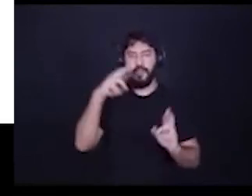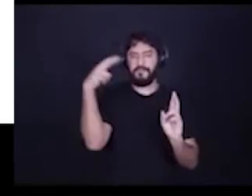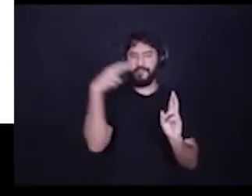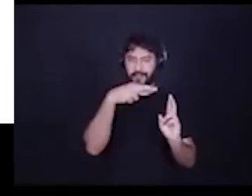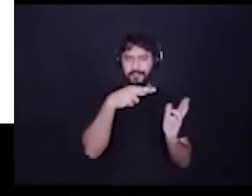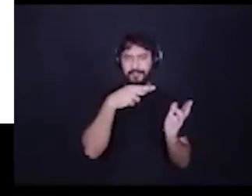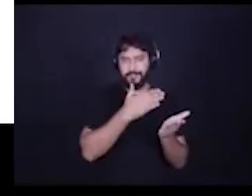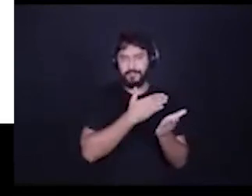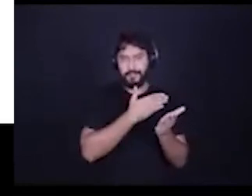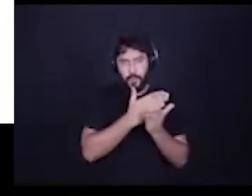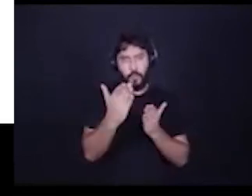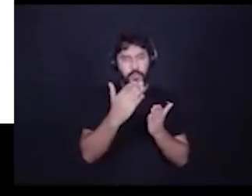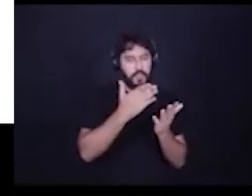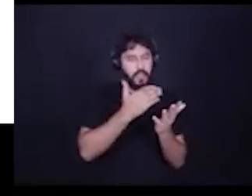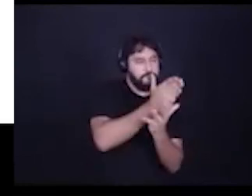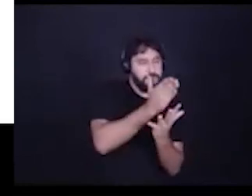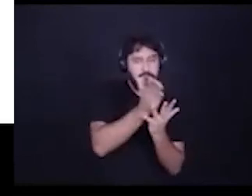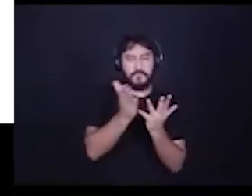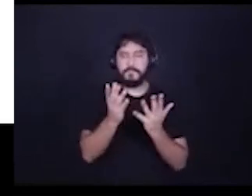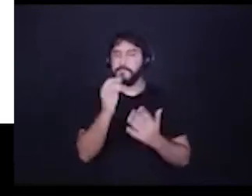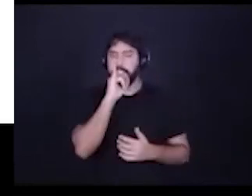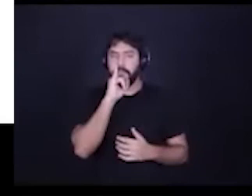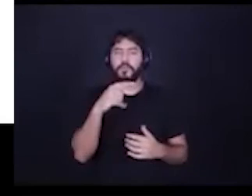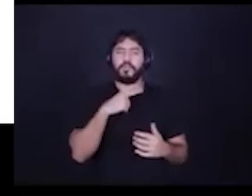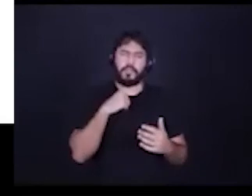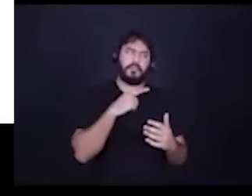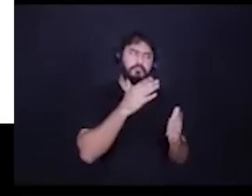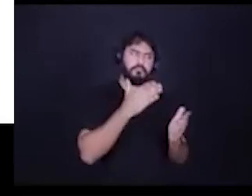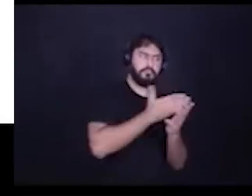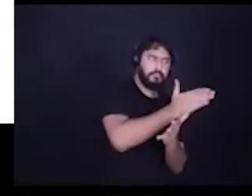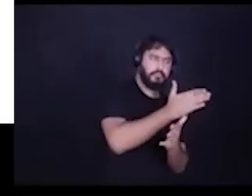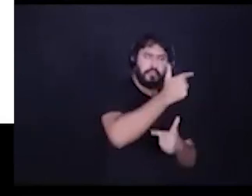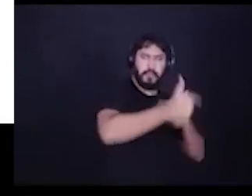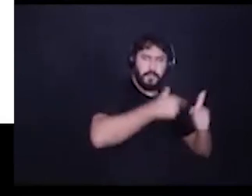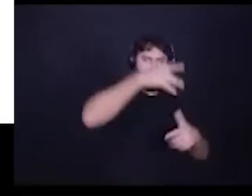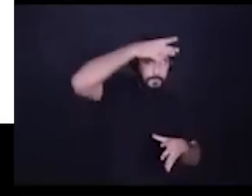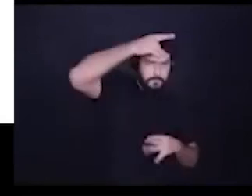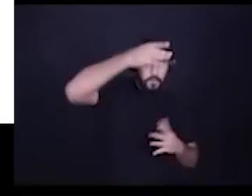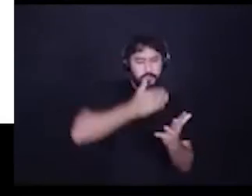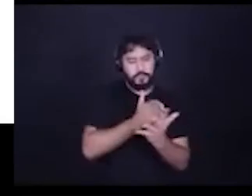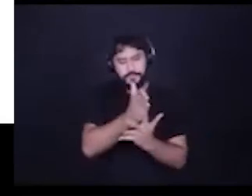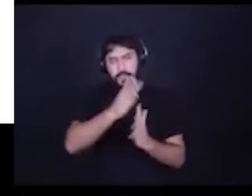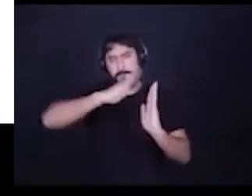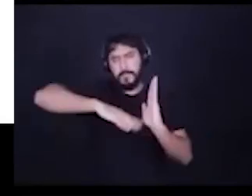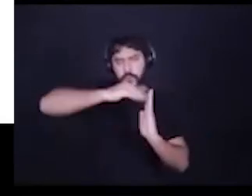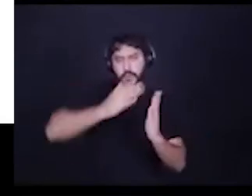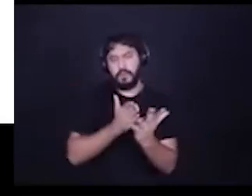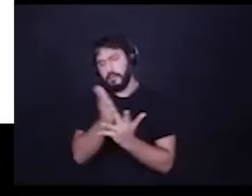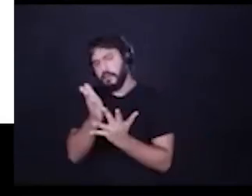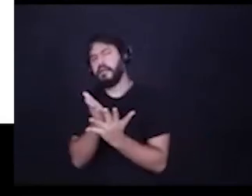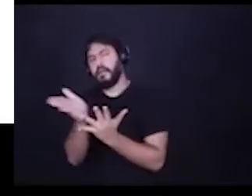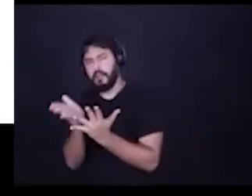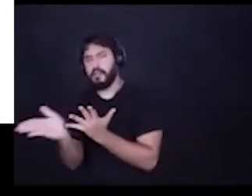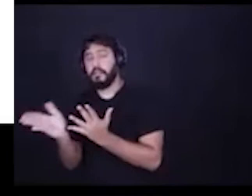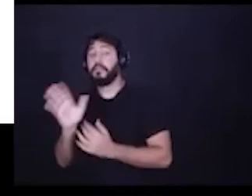definir os diferentes eixos. Então, tinha um eixo que eram os trabalhos de performance, que eram as pinturas e por aí vai. E aí eu comecei